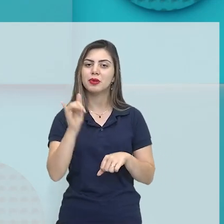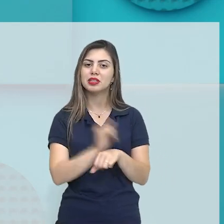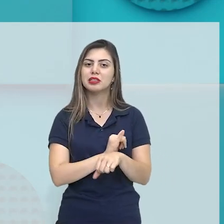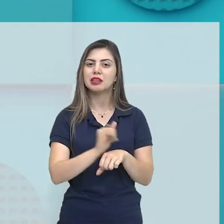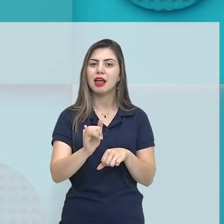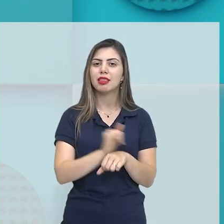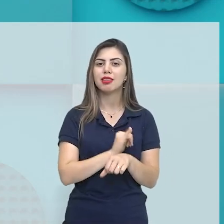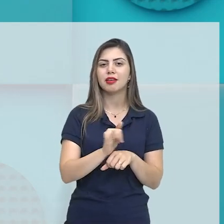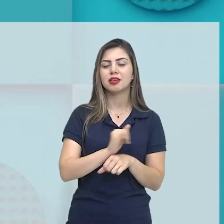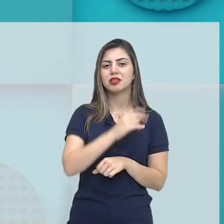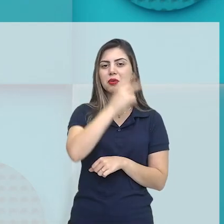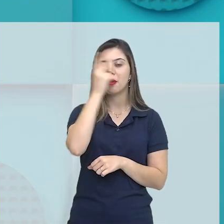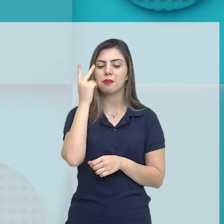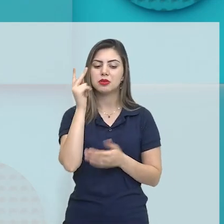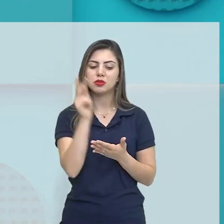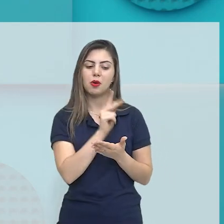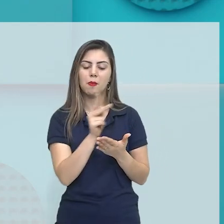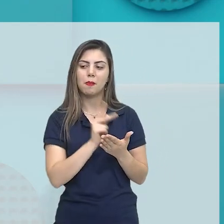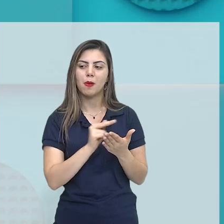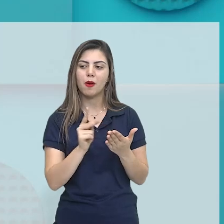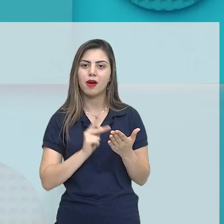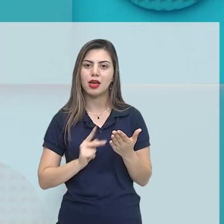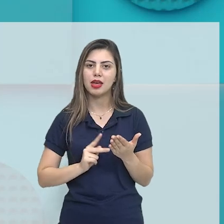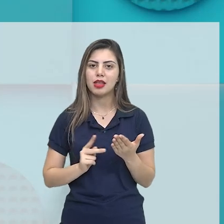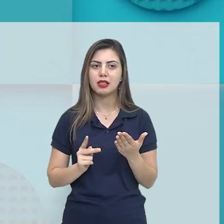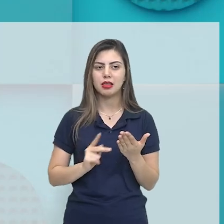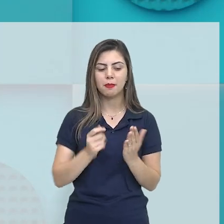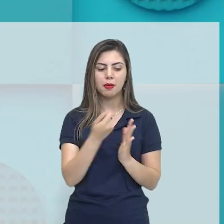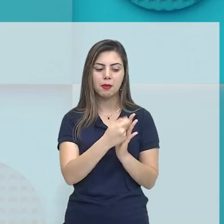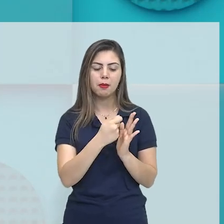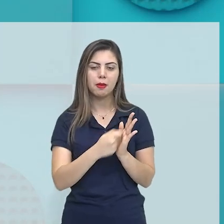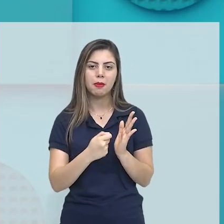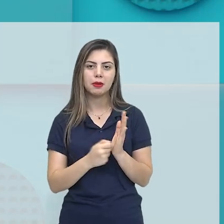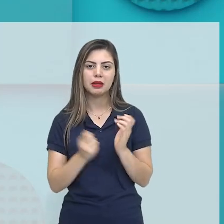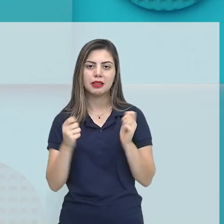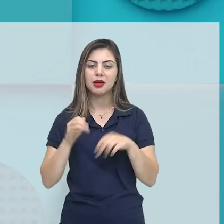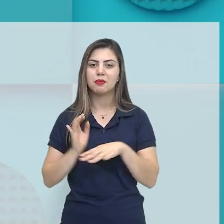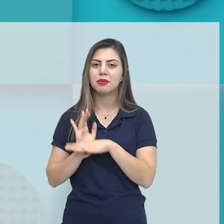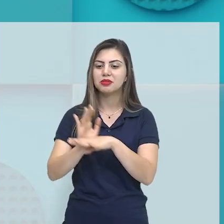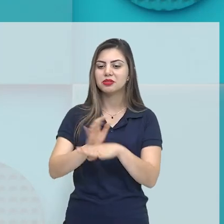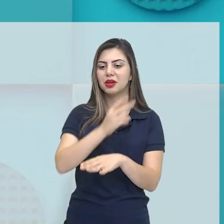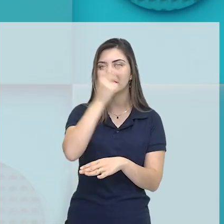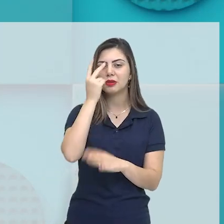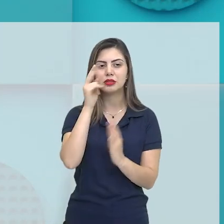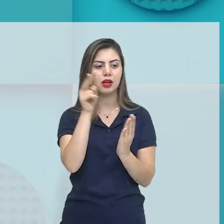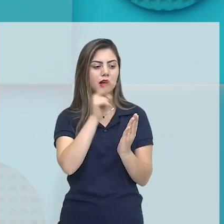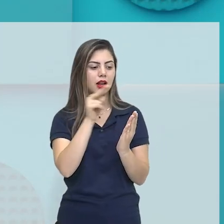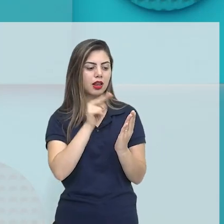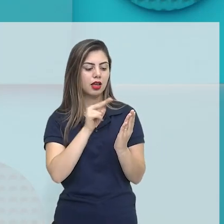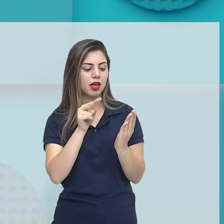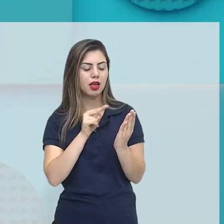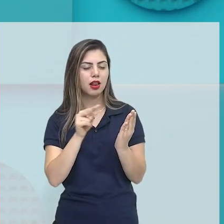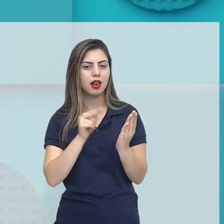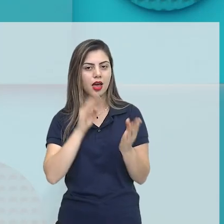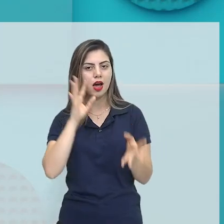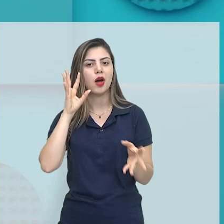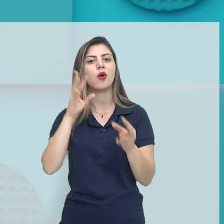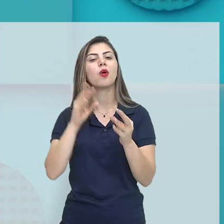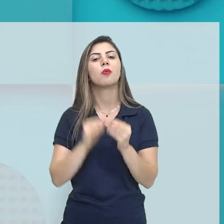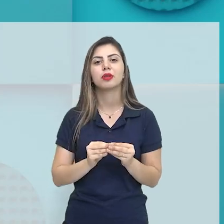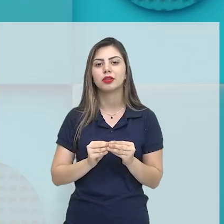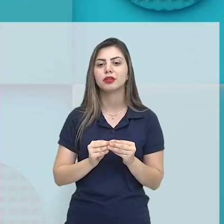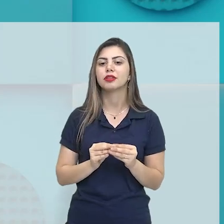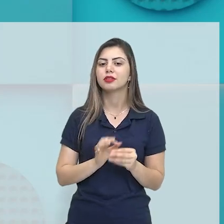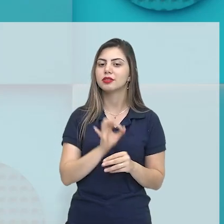ferramentas que um poeta usa para trazer para o seu leitor, para trazer para o seu interlocutor,